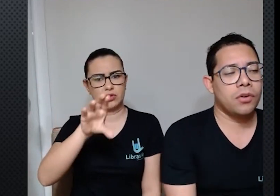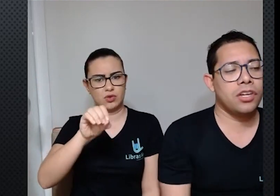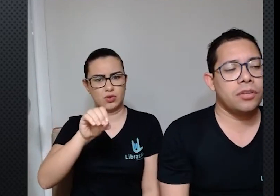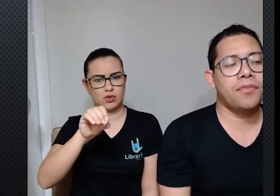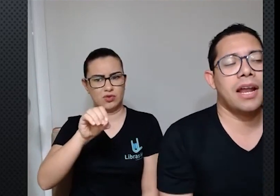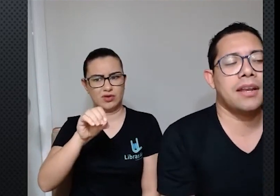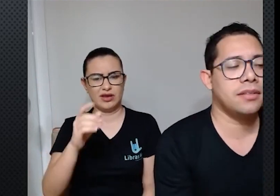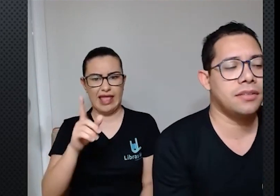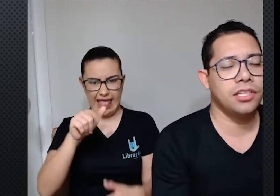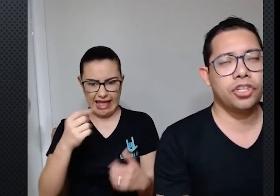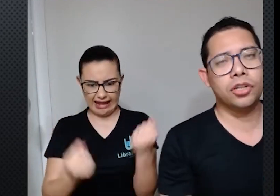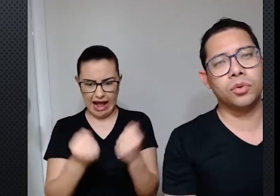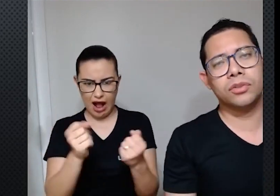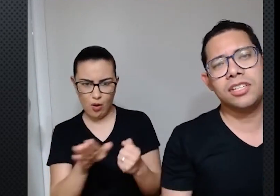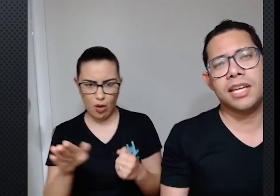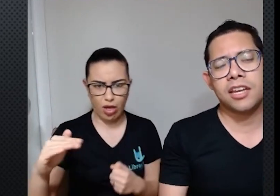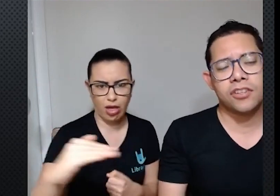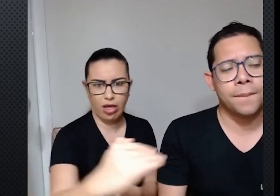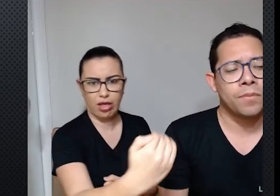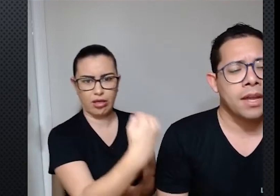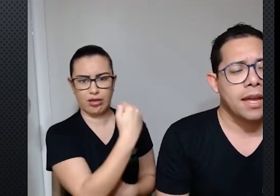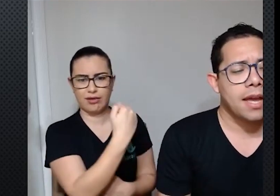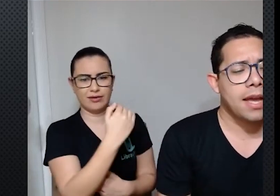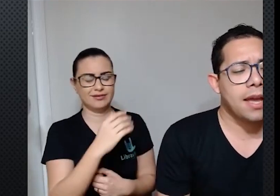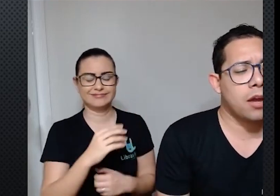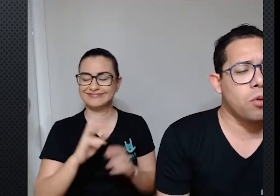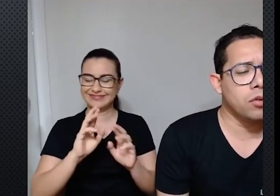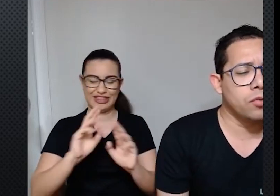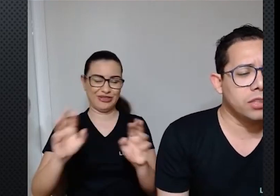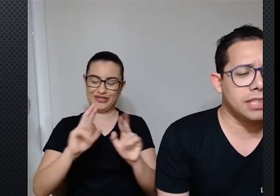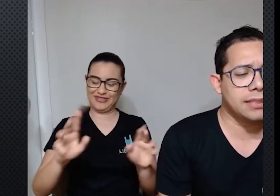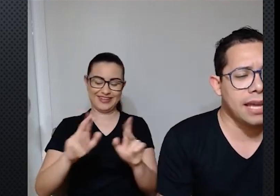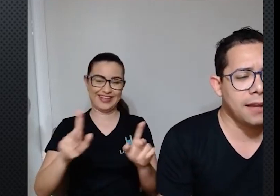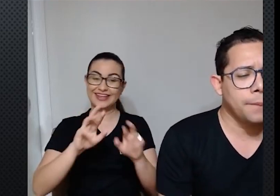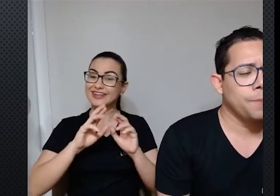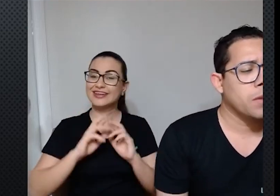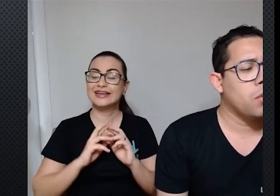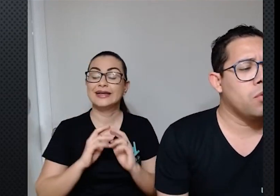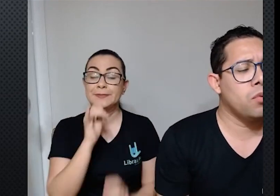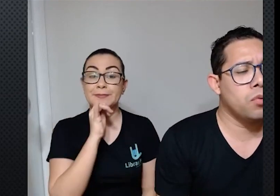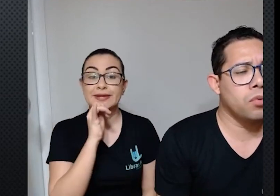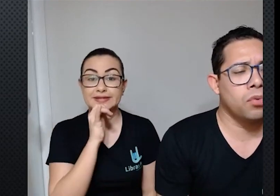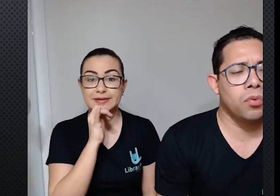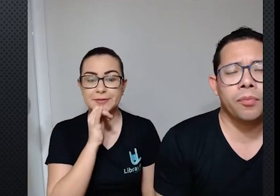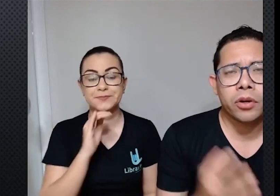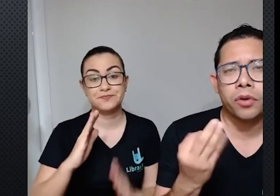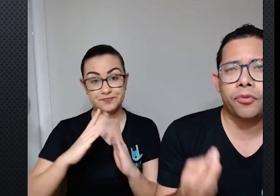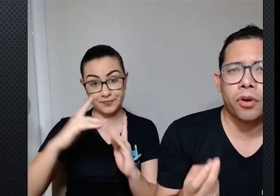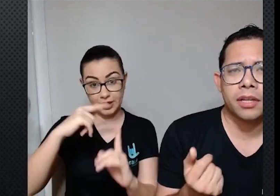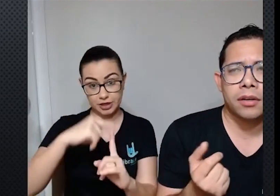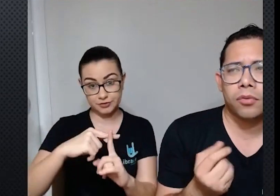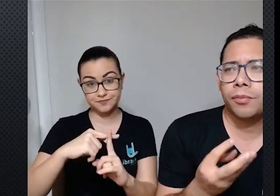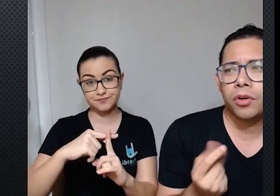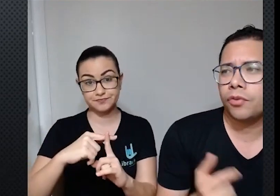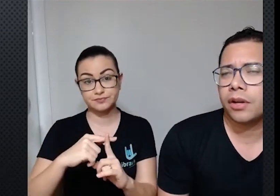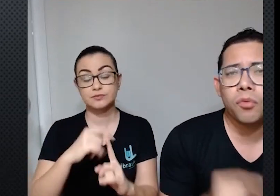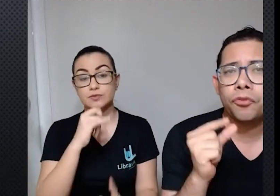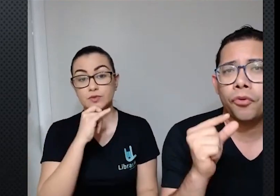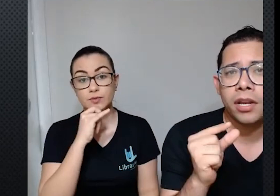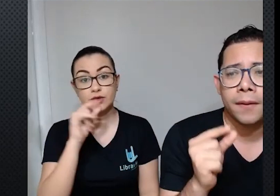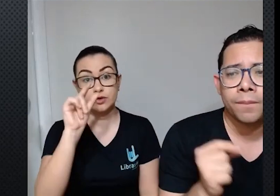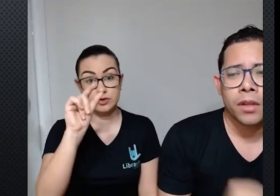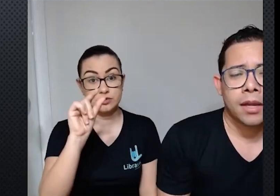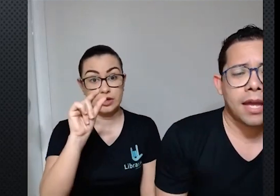né? Quando a gente vai falar nesse sentido de igreja, é quando você tem um microfone, ou um microfone